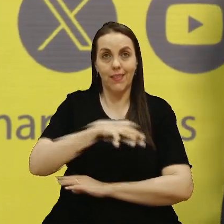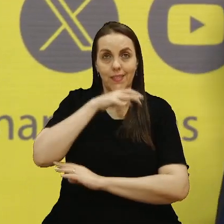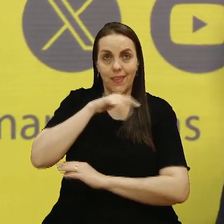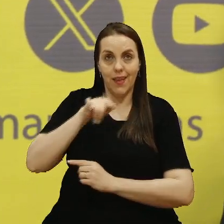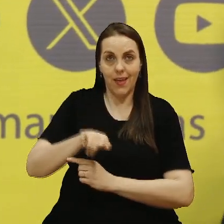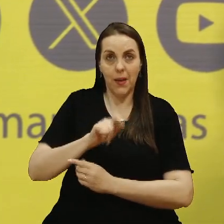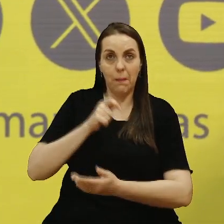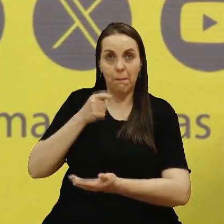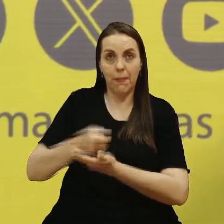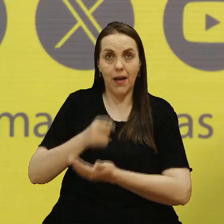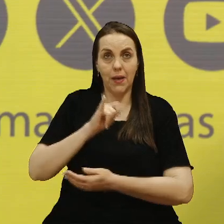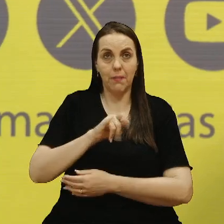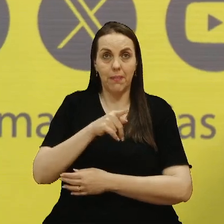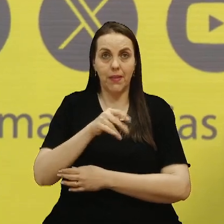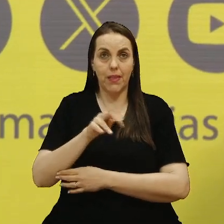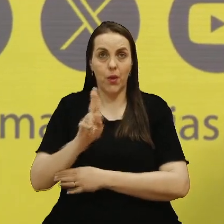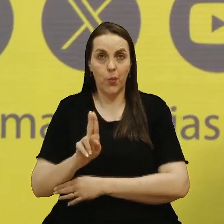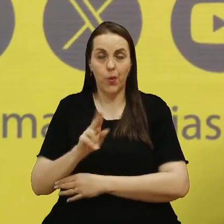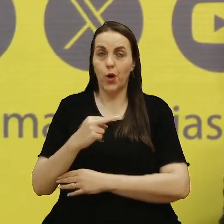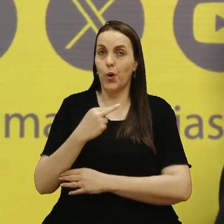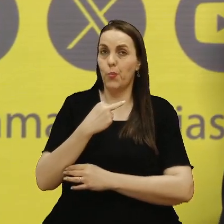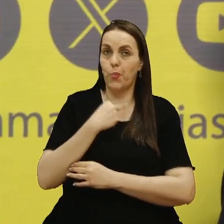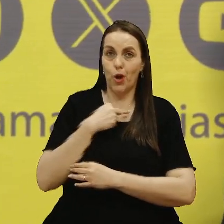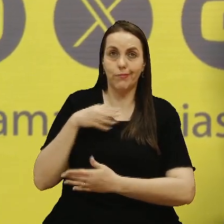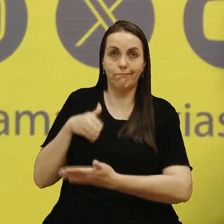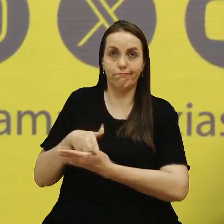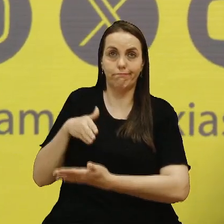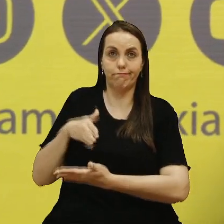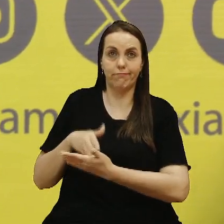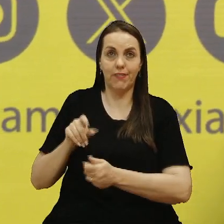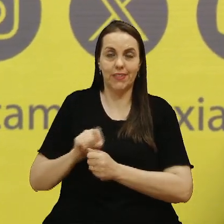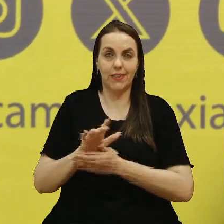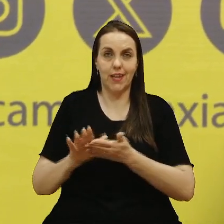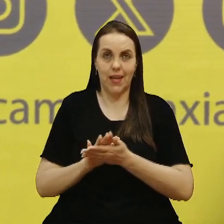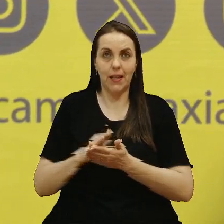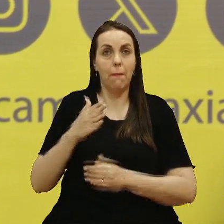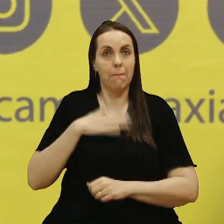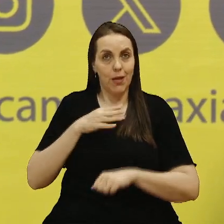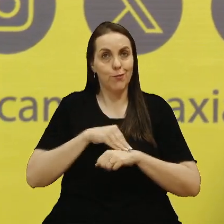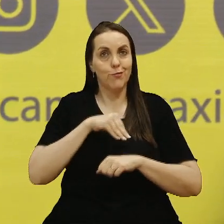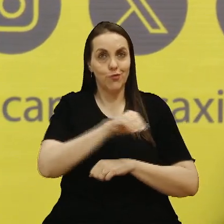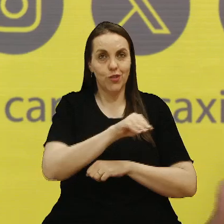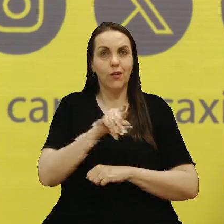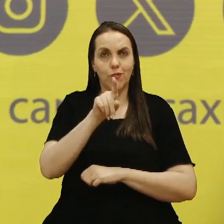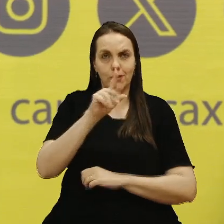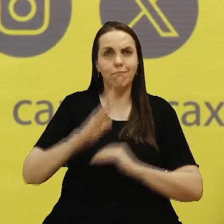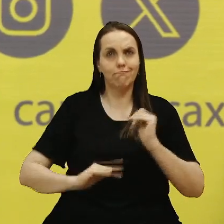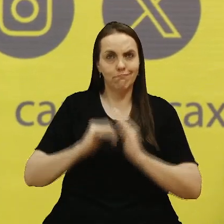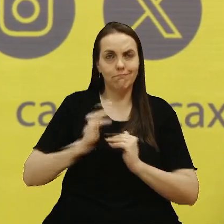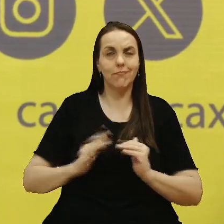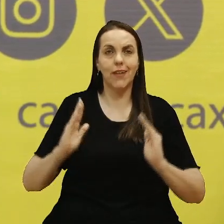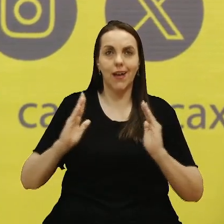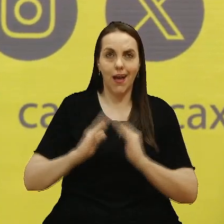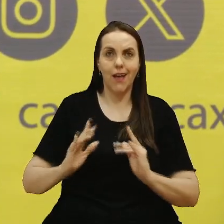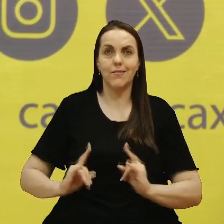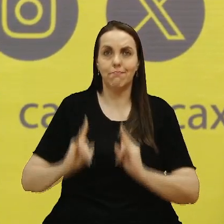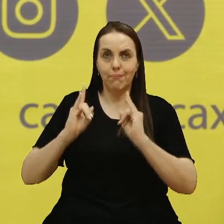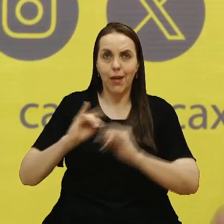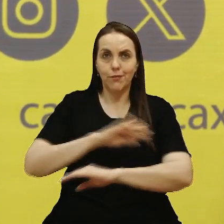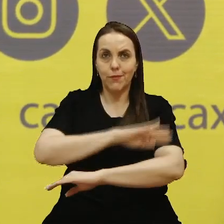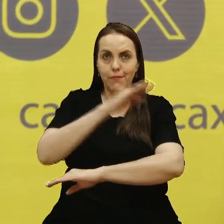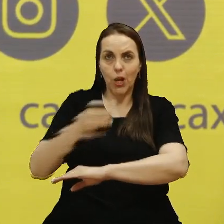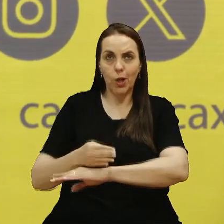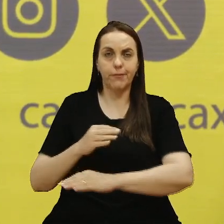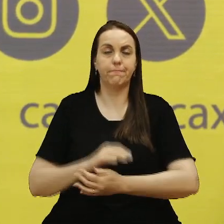paga o IPTU, mas você não pode fazer nada. A partir da minha indicação, você vai poder construir prédios, casas, pavilhões e tudo mais.